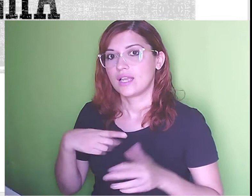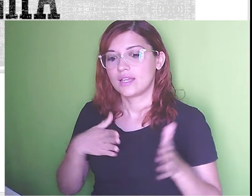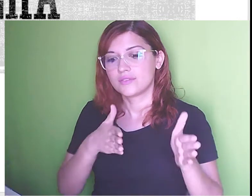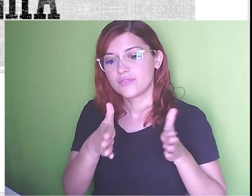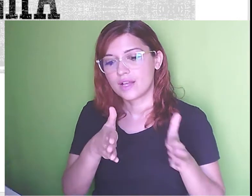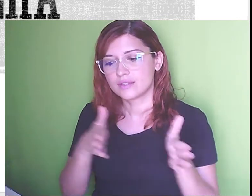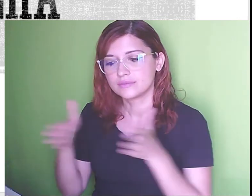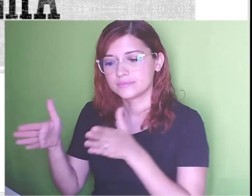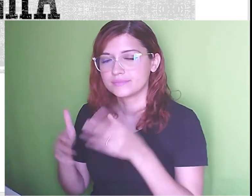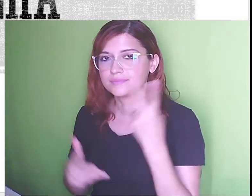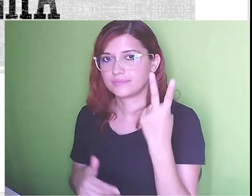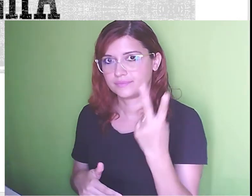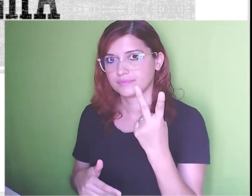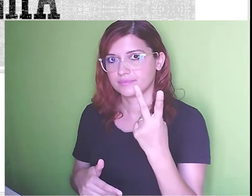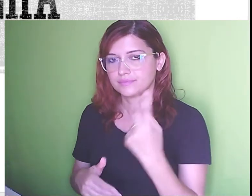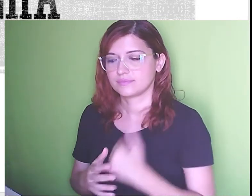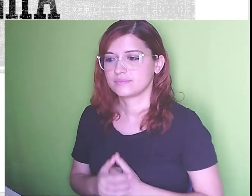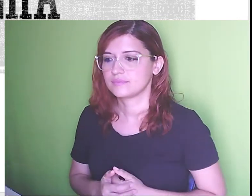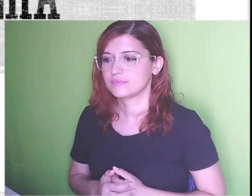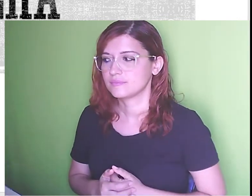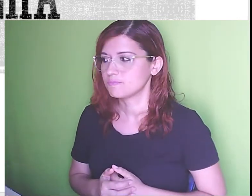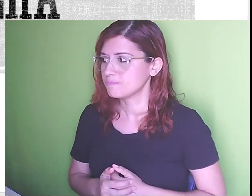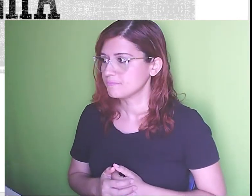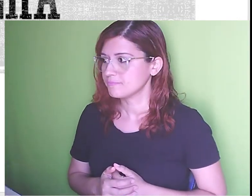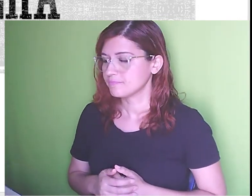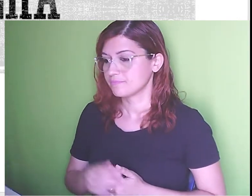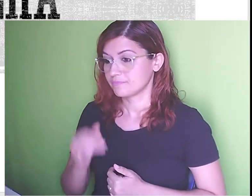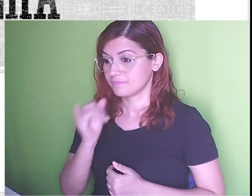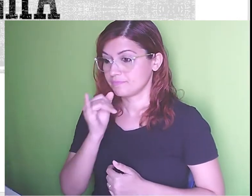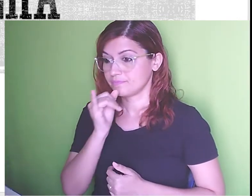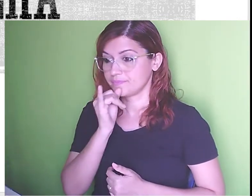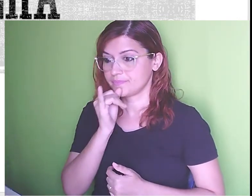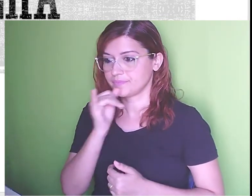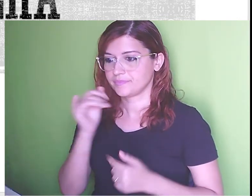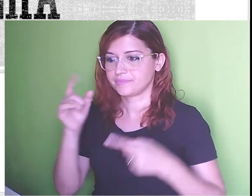A República Velha, ela é dividida em dois períodos.